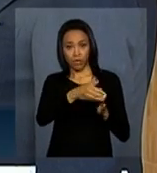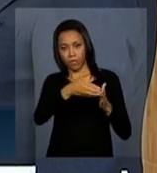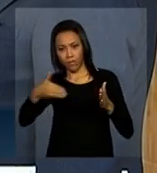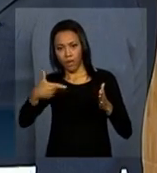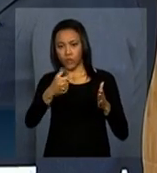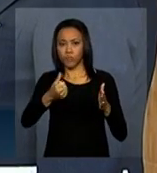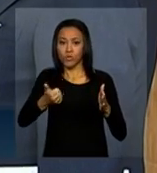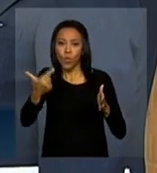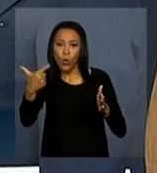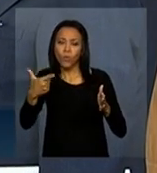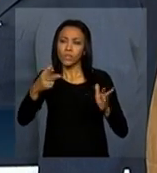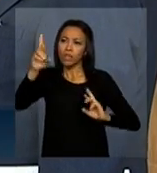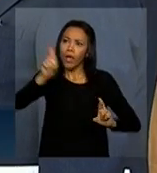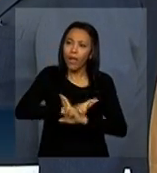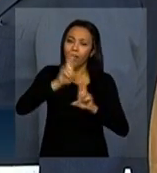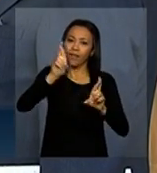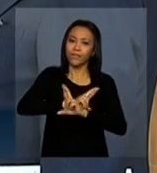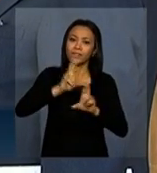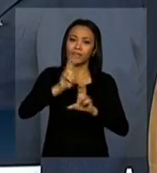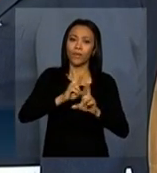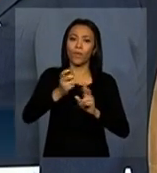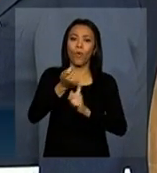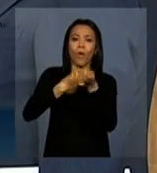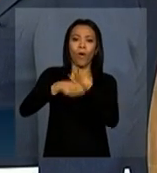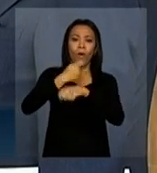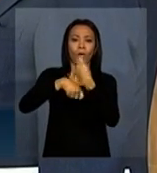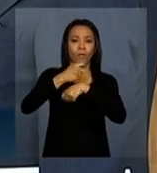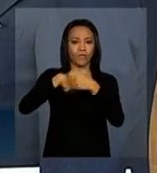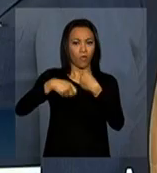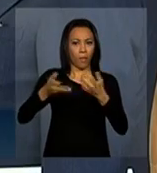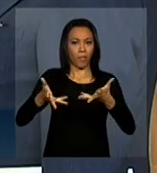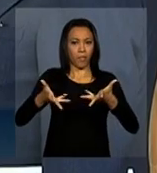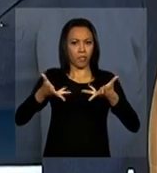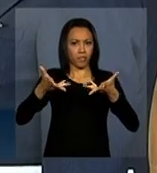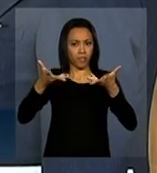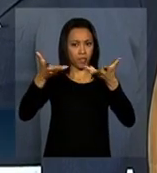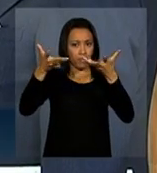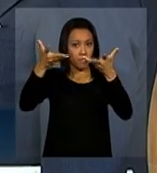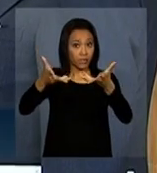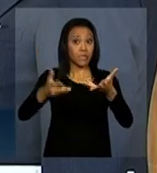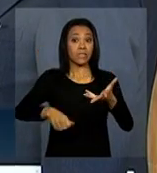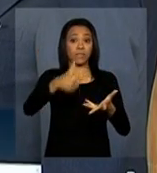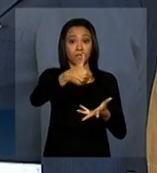o intercâmbio comercial brasileiro com a Suíça cresceu